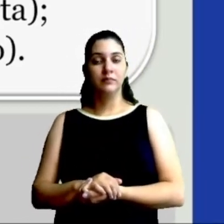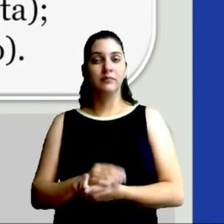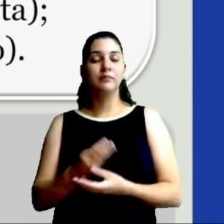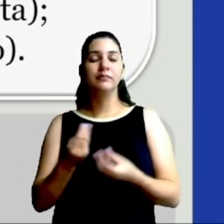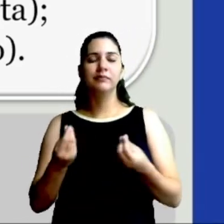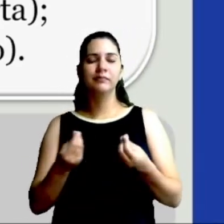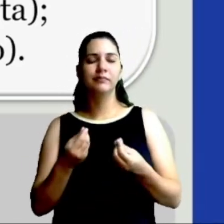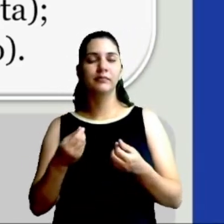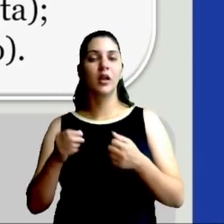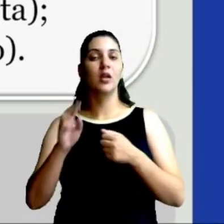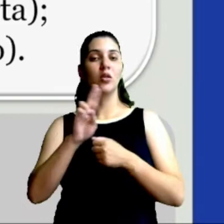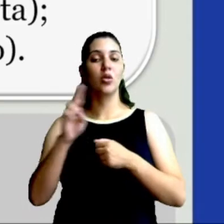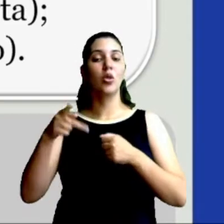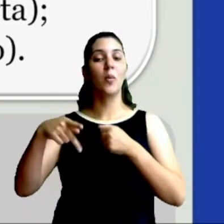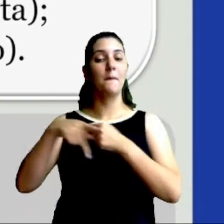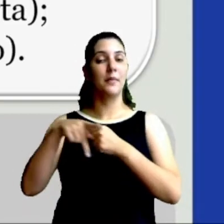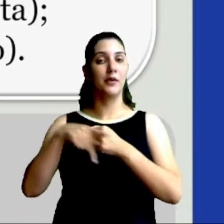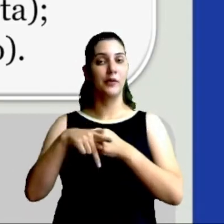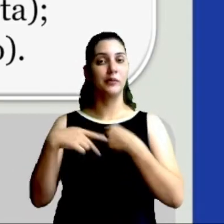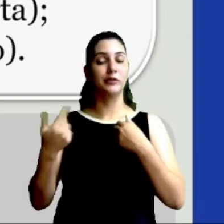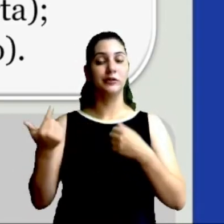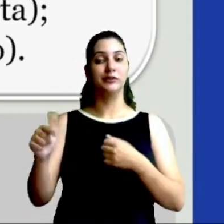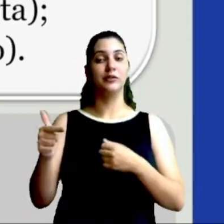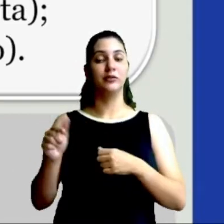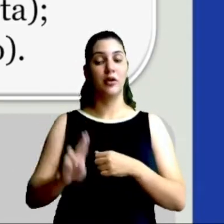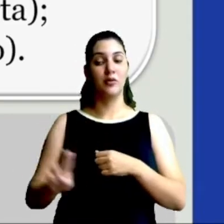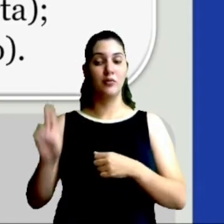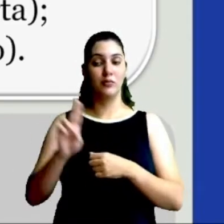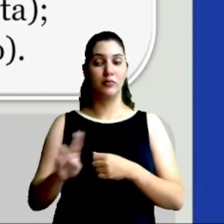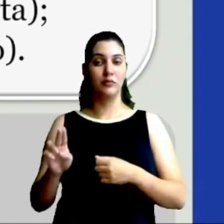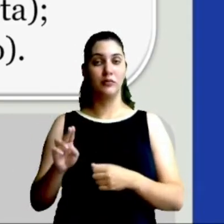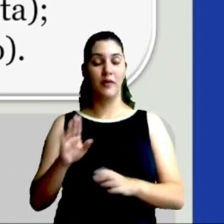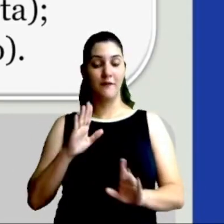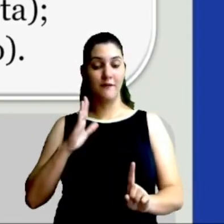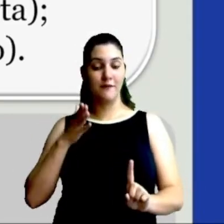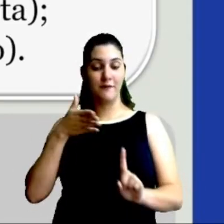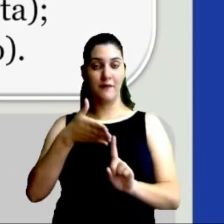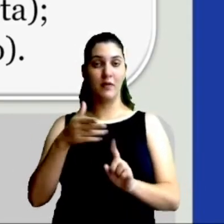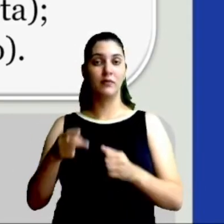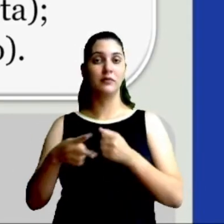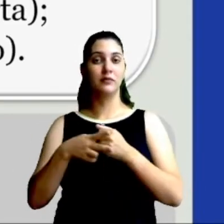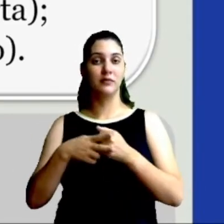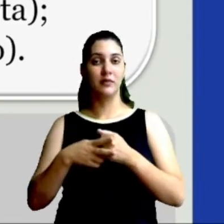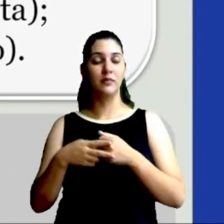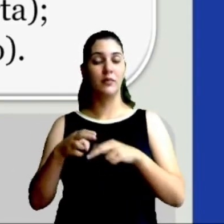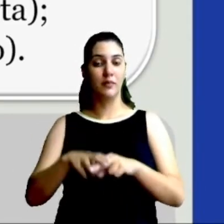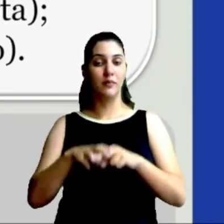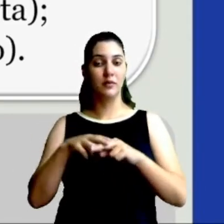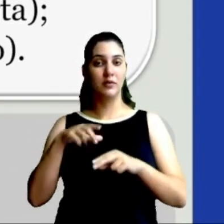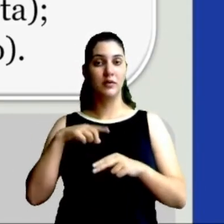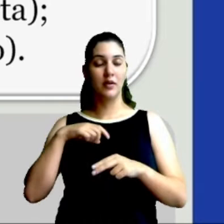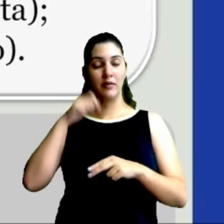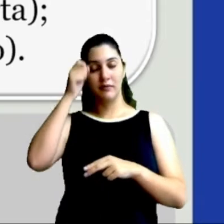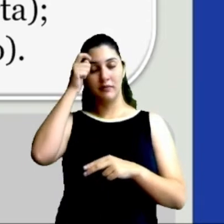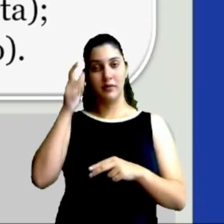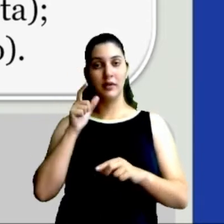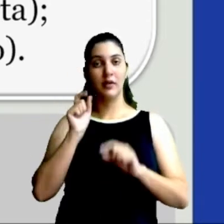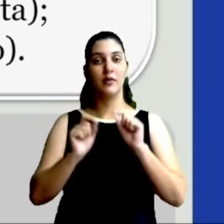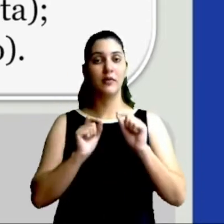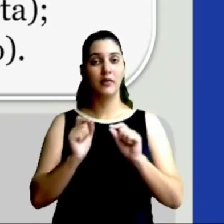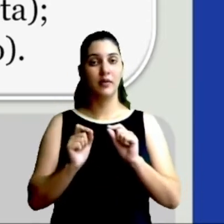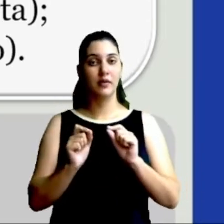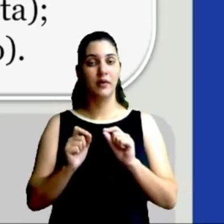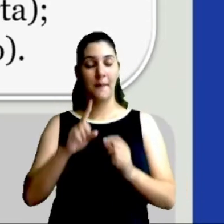de pronomes, tá? Então, não tem esses usos, é direto com o verbo. Então, por isso que dá muitas vezes essa ideia que você